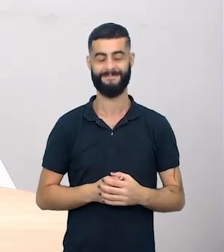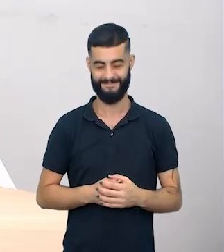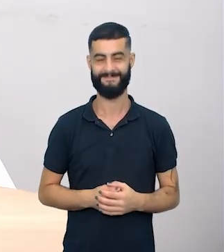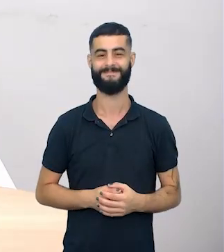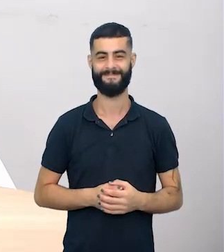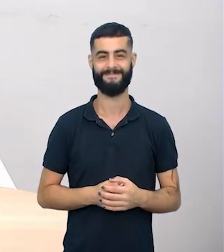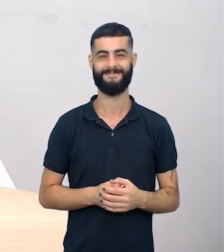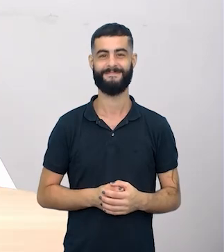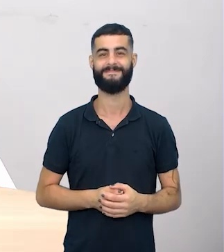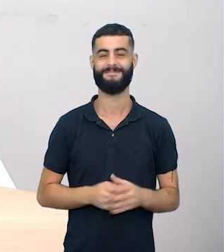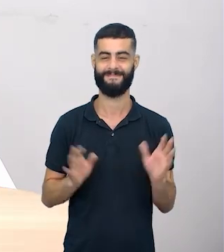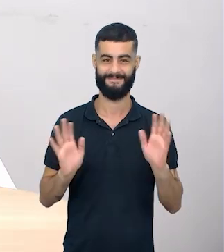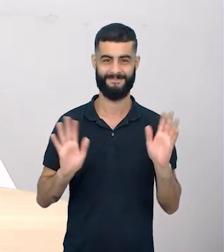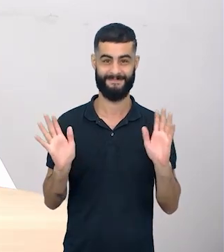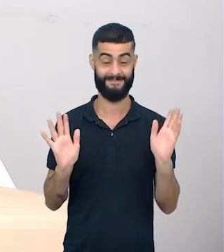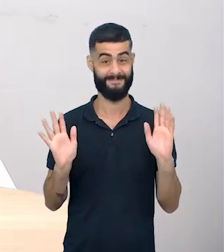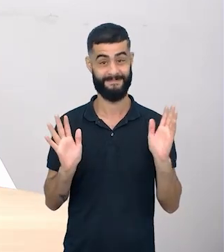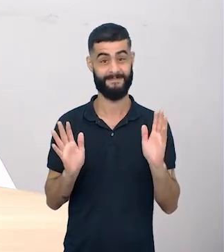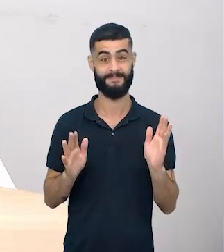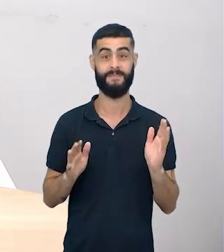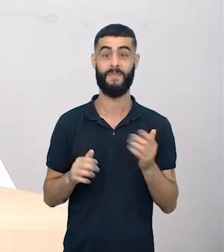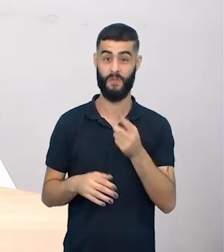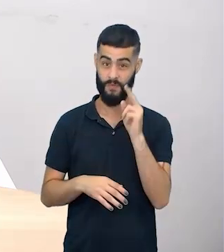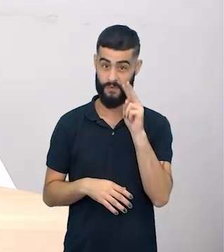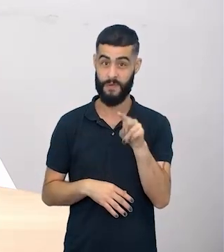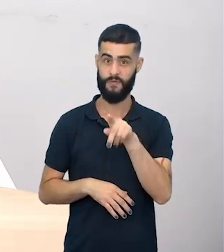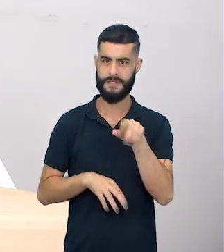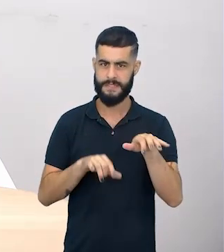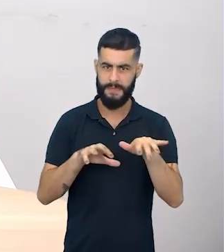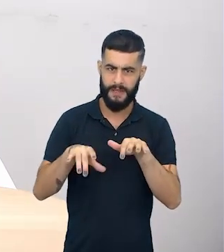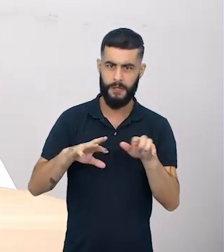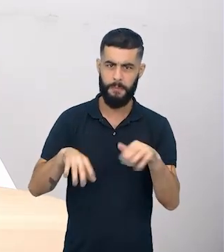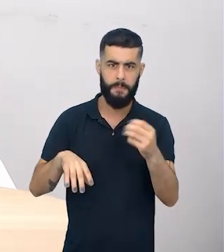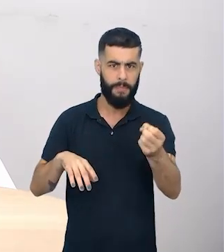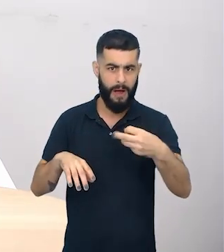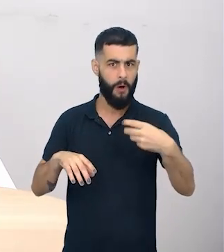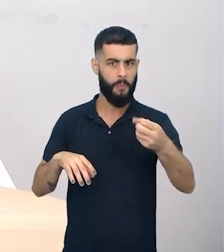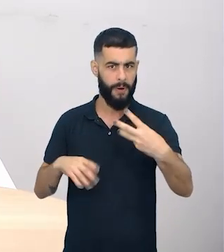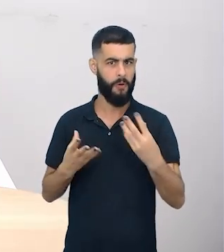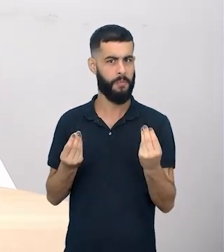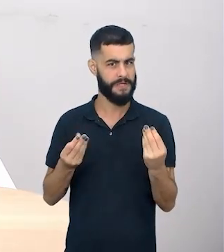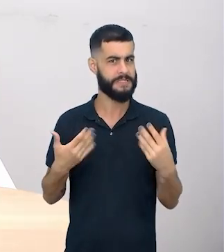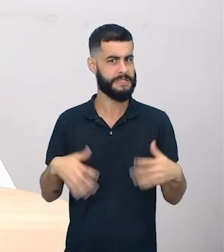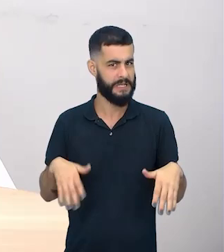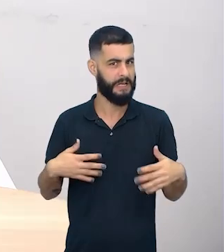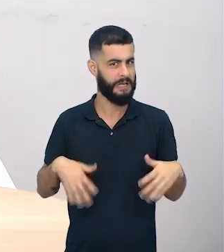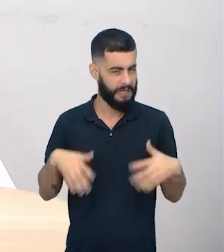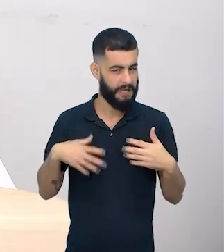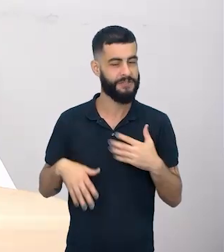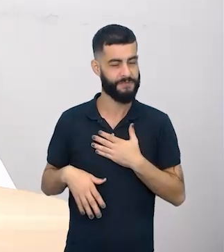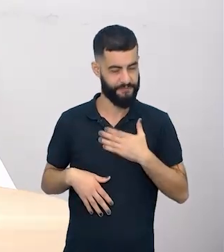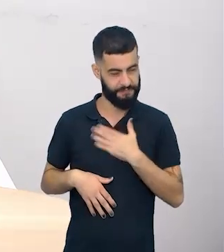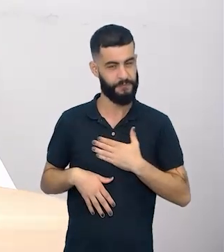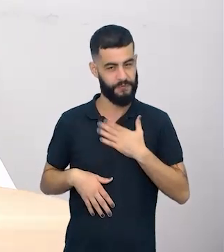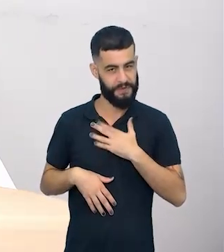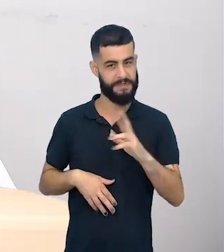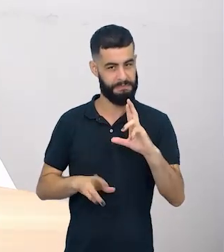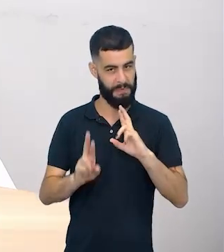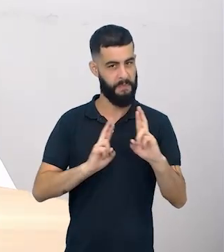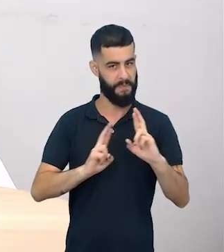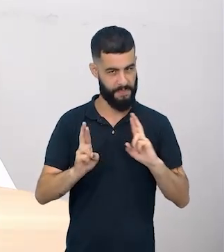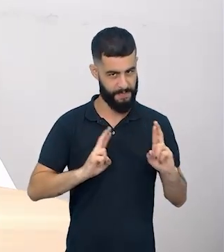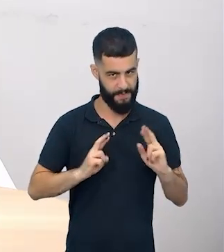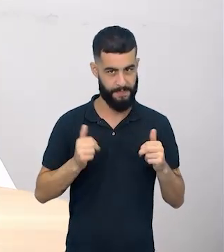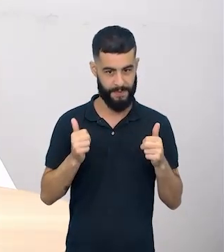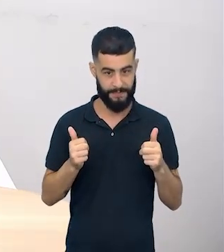Olá, professores. Bastante interação aqui no chat, que bom, fico muito feliz com tantas respostas. Temos algumas respostas aí, né,